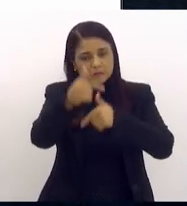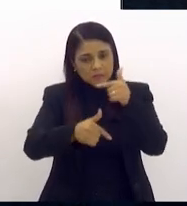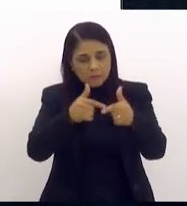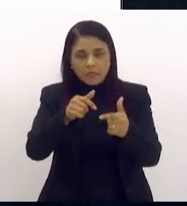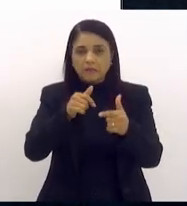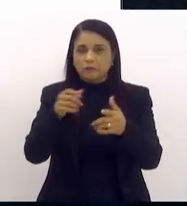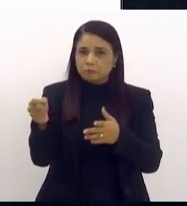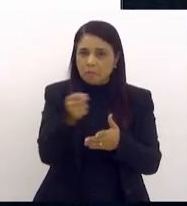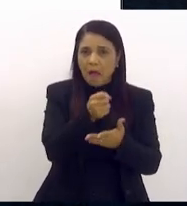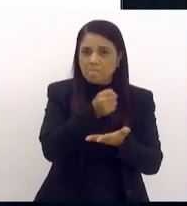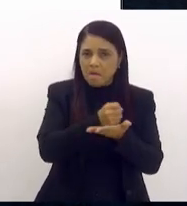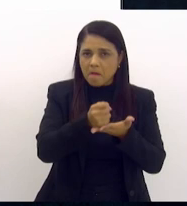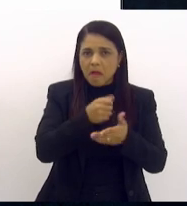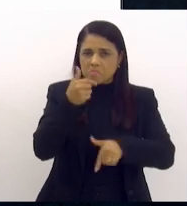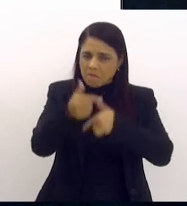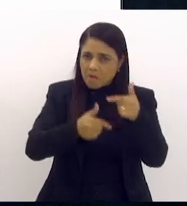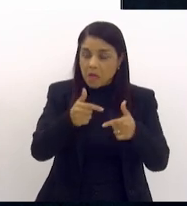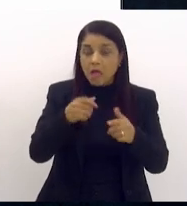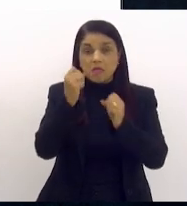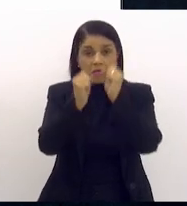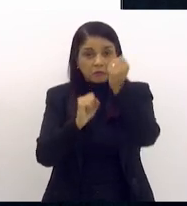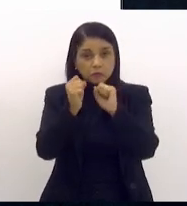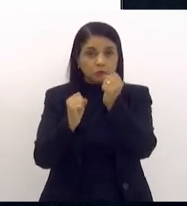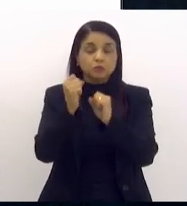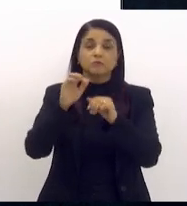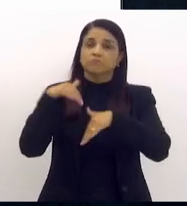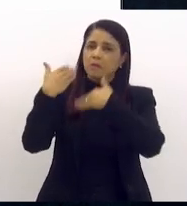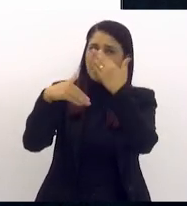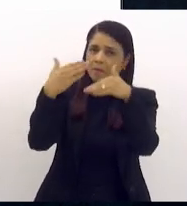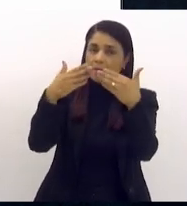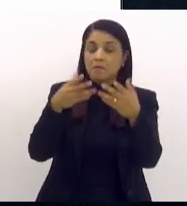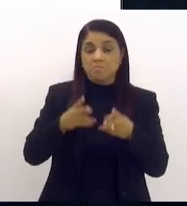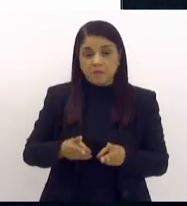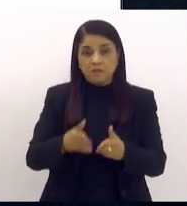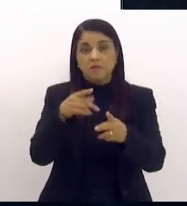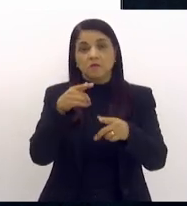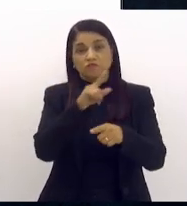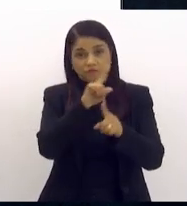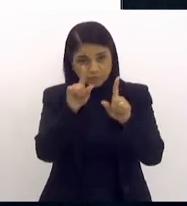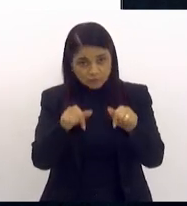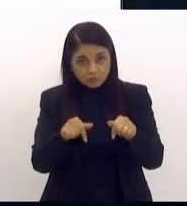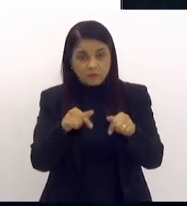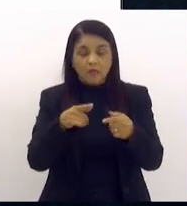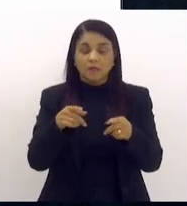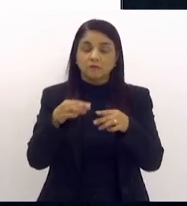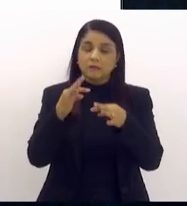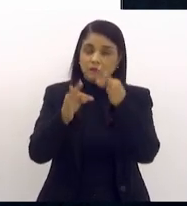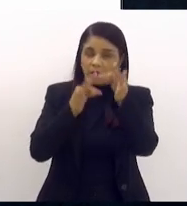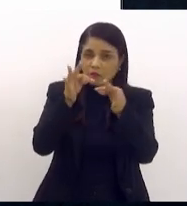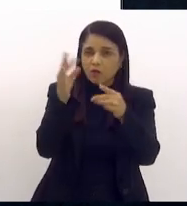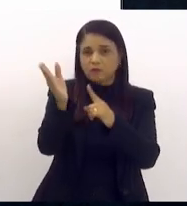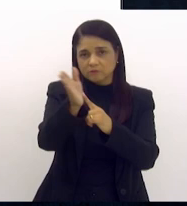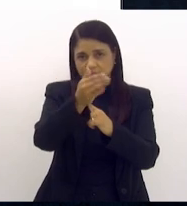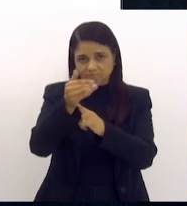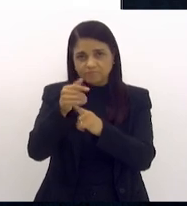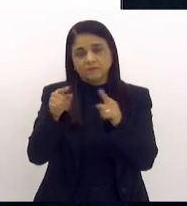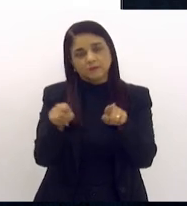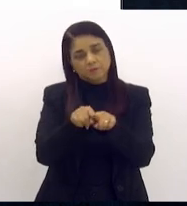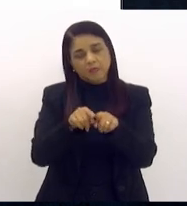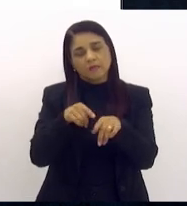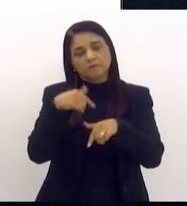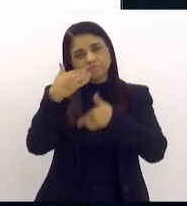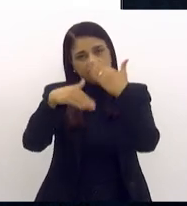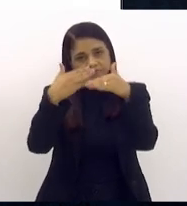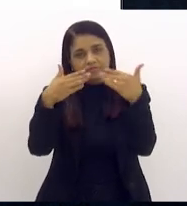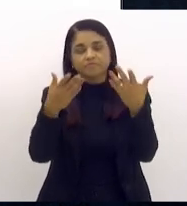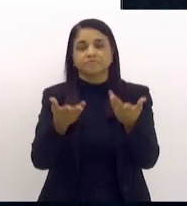empregados e a indústria conseguir se desenvolver então manter esses trabalhadores e conseguir se desenvolver tecnologicamente eh E por aí vai e aí um